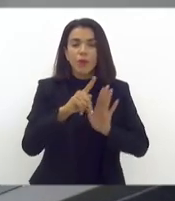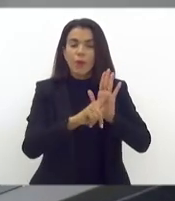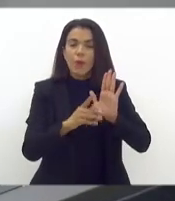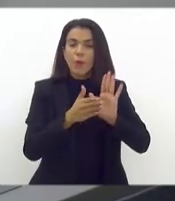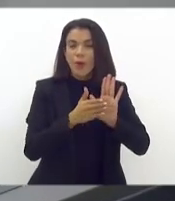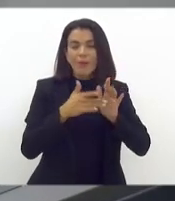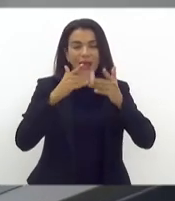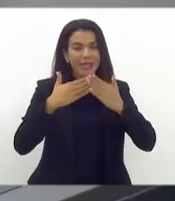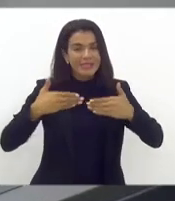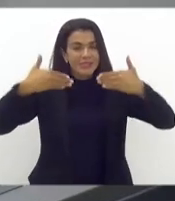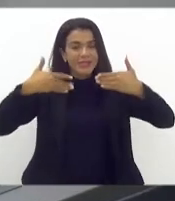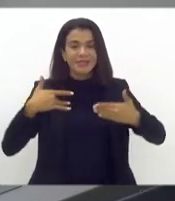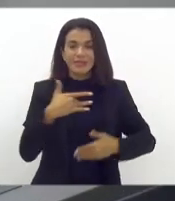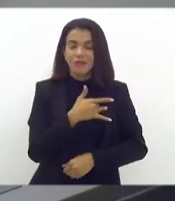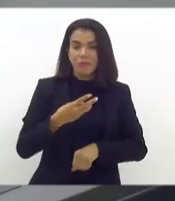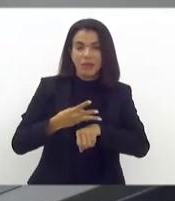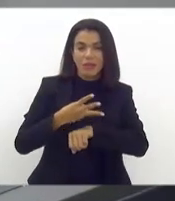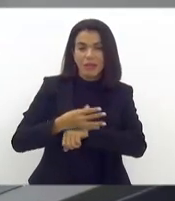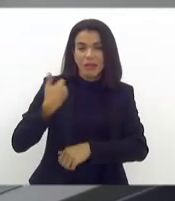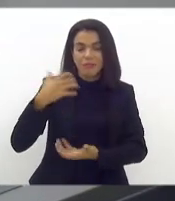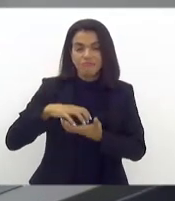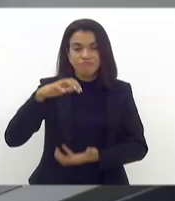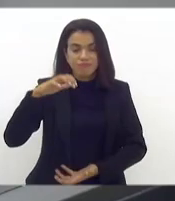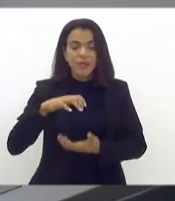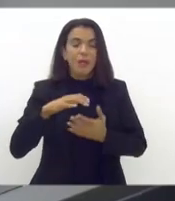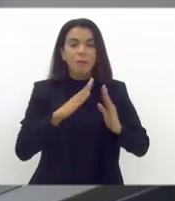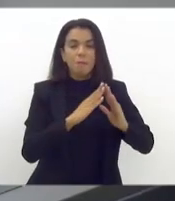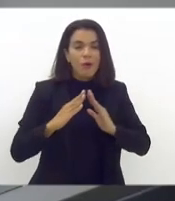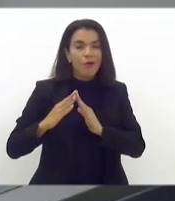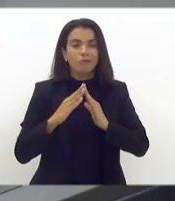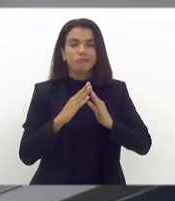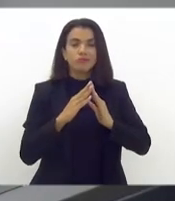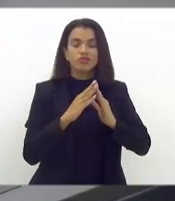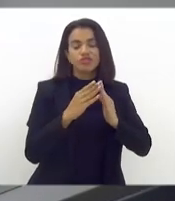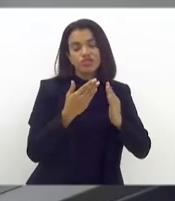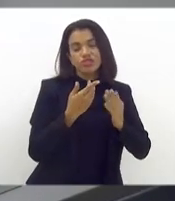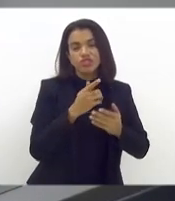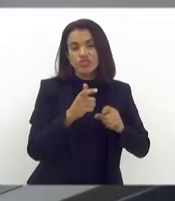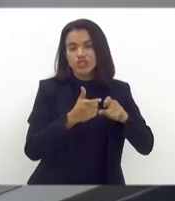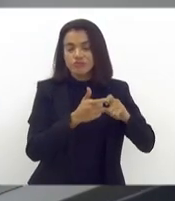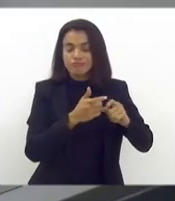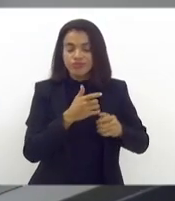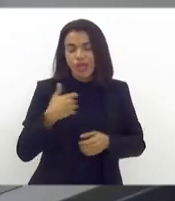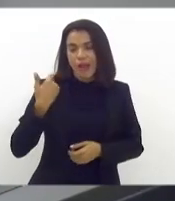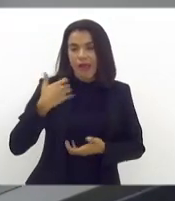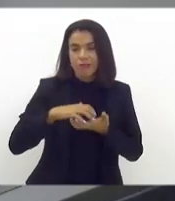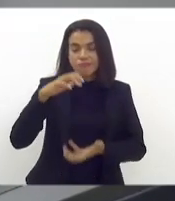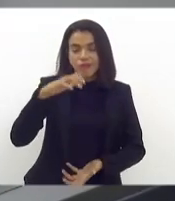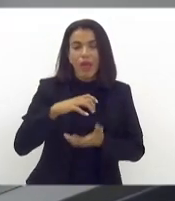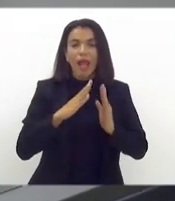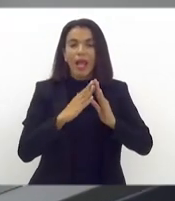Sorriso Saudável na Terceira Idade para pessoas idosas residentes em clínicas e residências geriátricas, instituições de longa